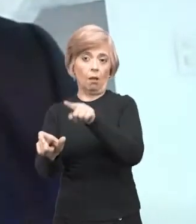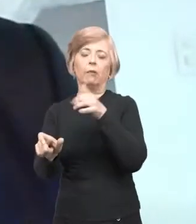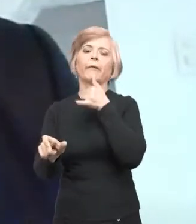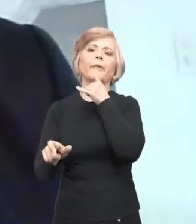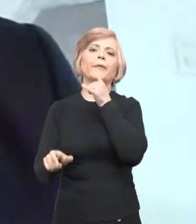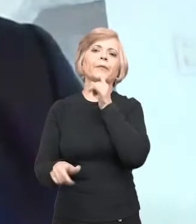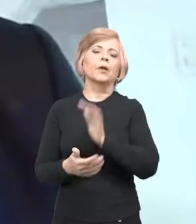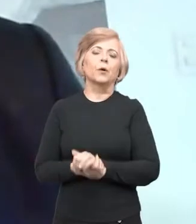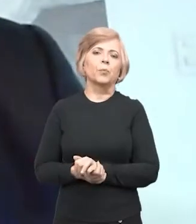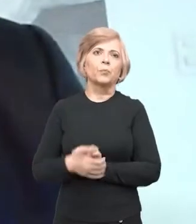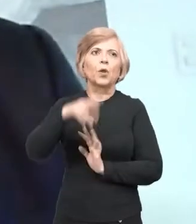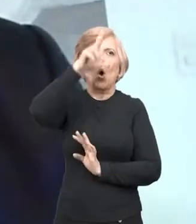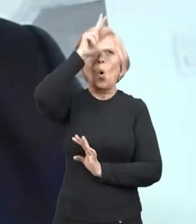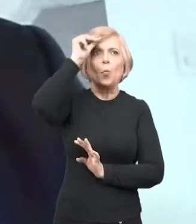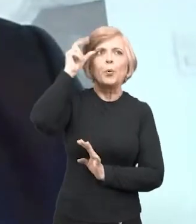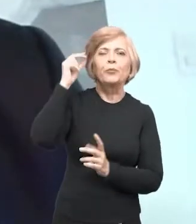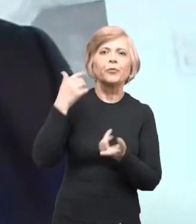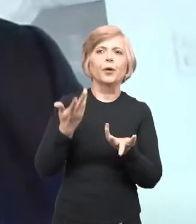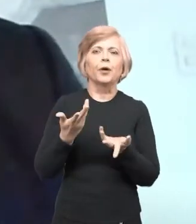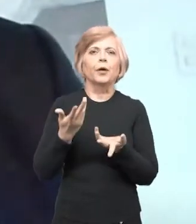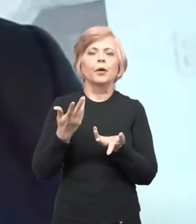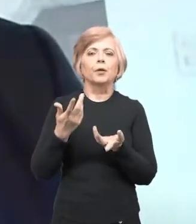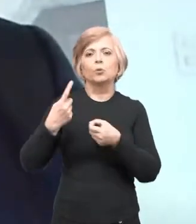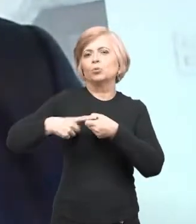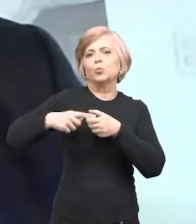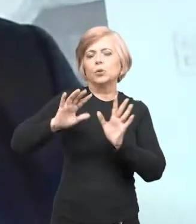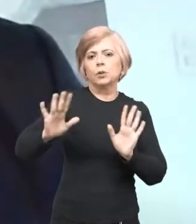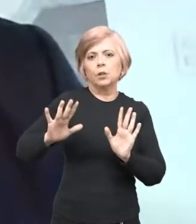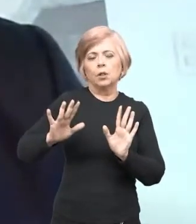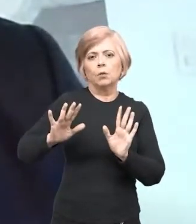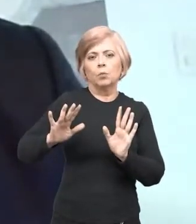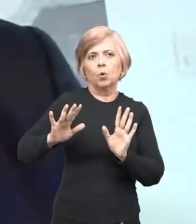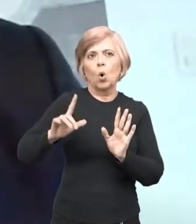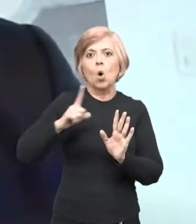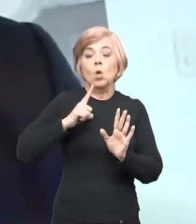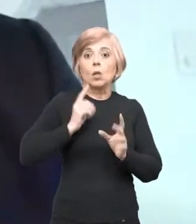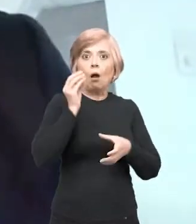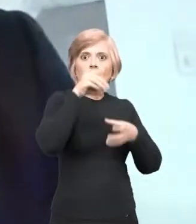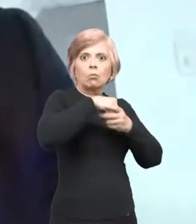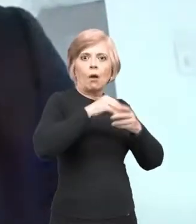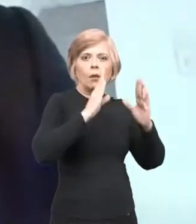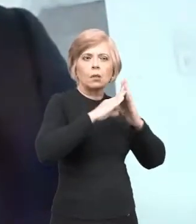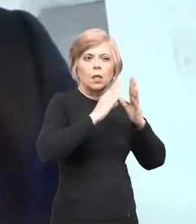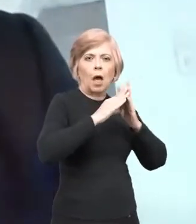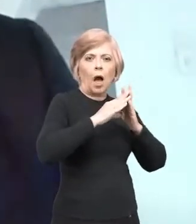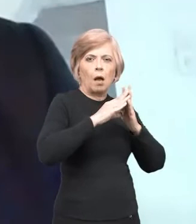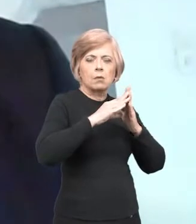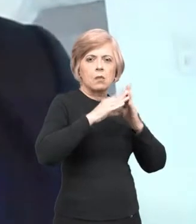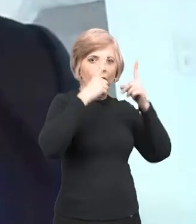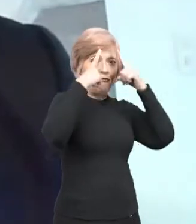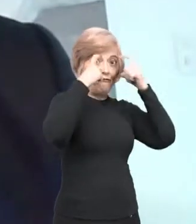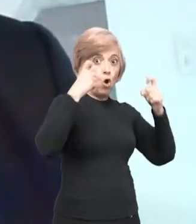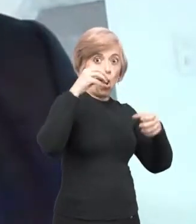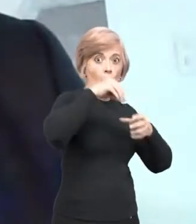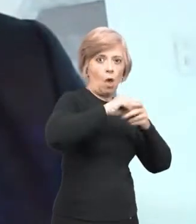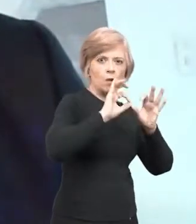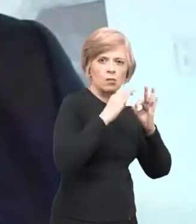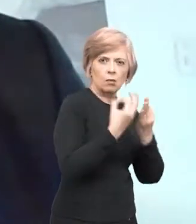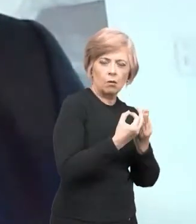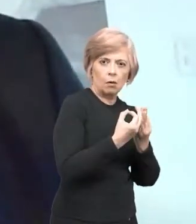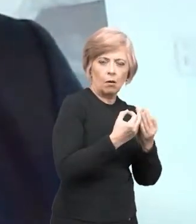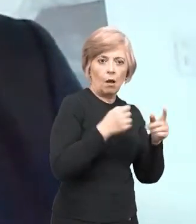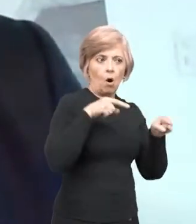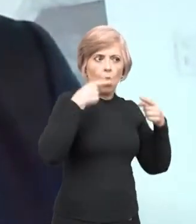exemplo, um prefeito de determinado município pratica violência doméstica contra sua esposa, esse